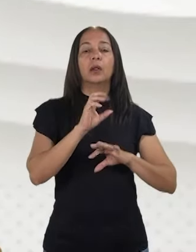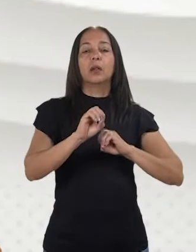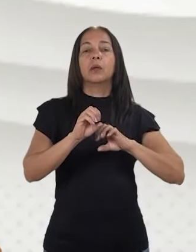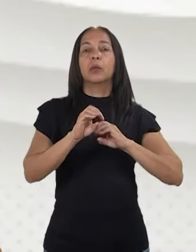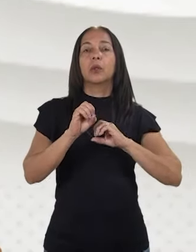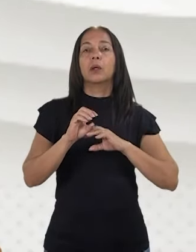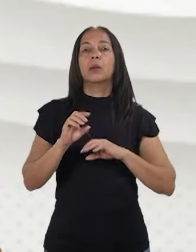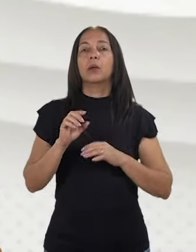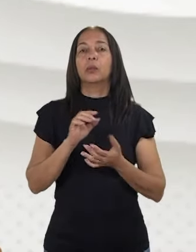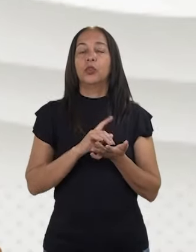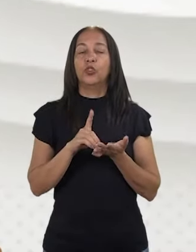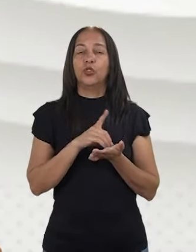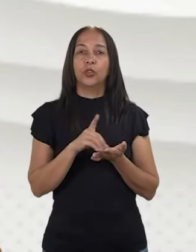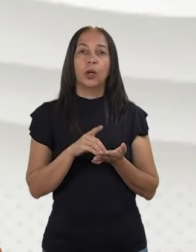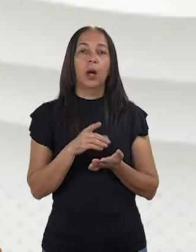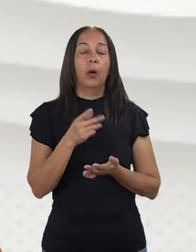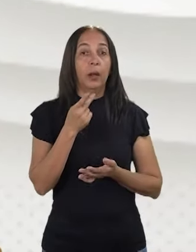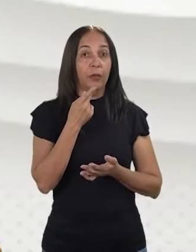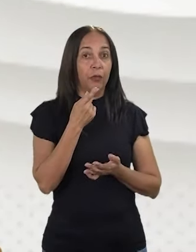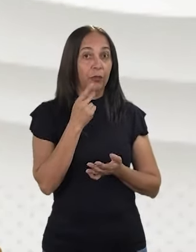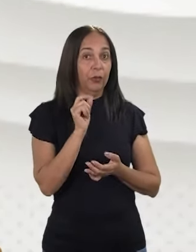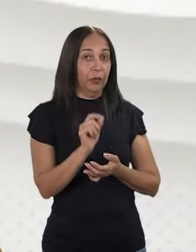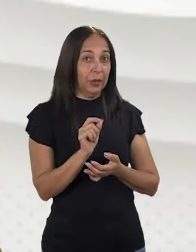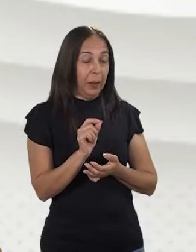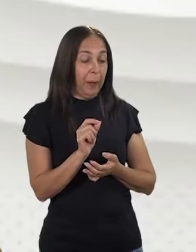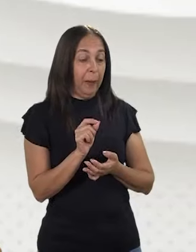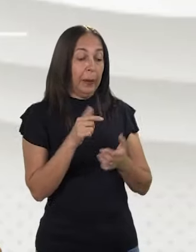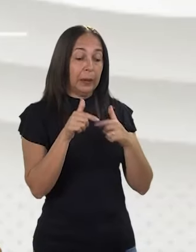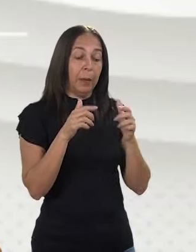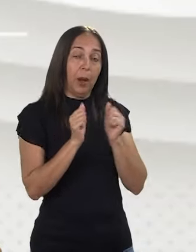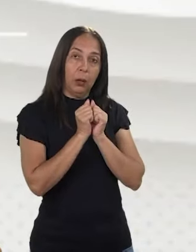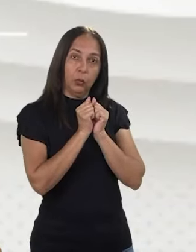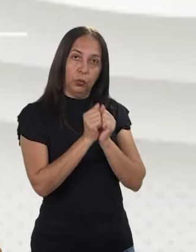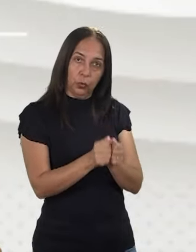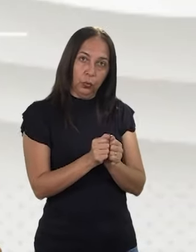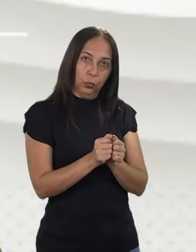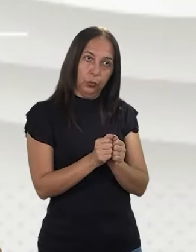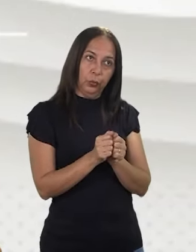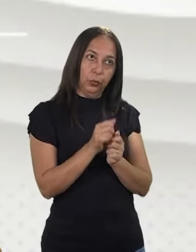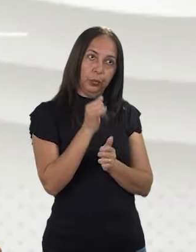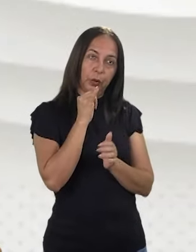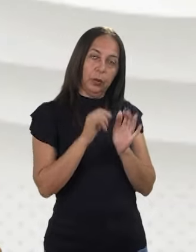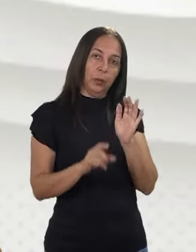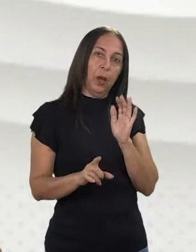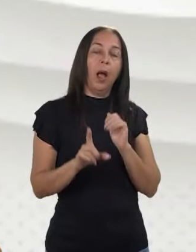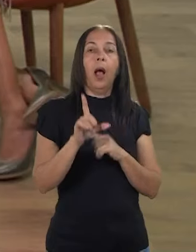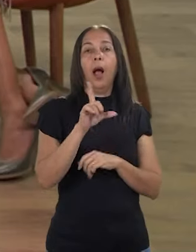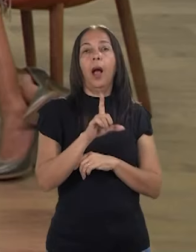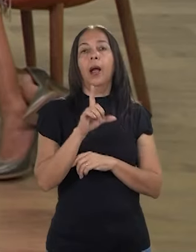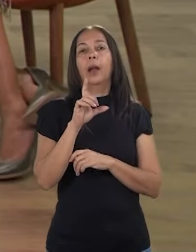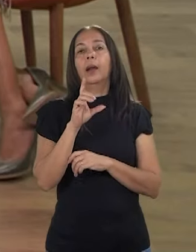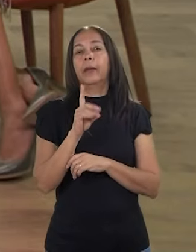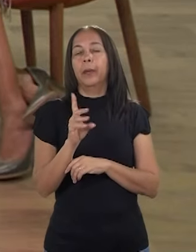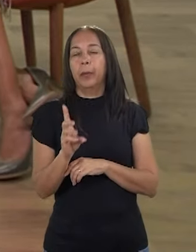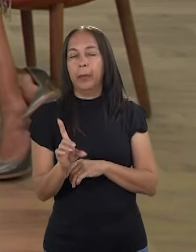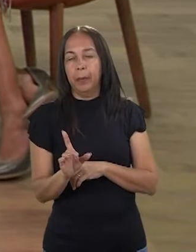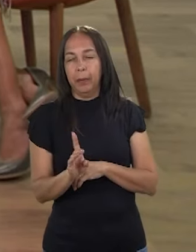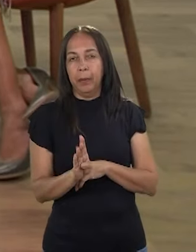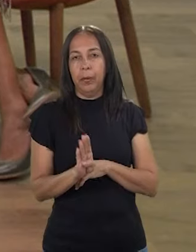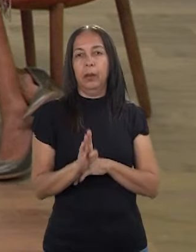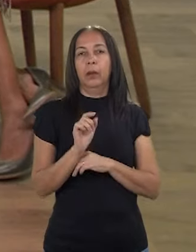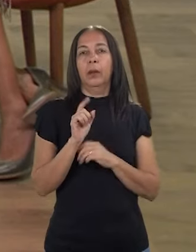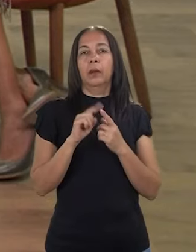pened que a política nacional de educação digital trabalha juntamente com por exemplo a lei de diretrizes e bases com a bncc que